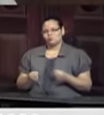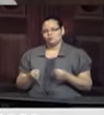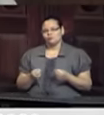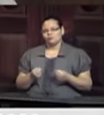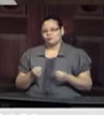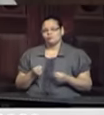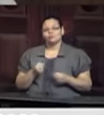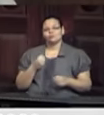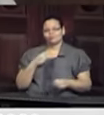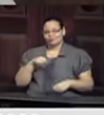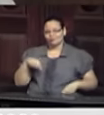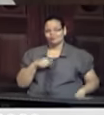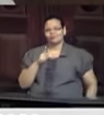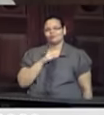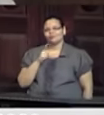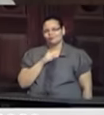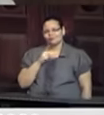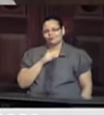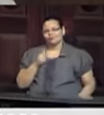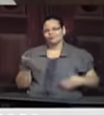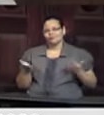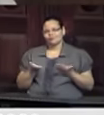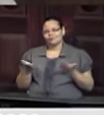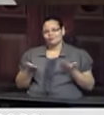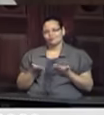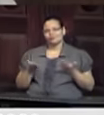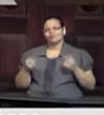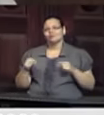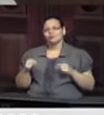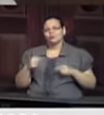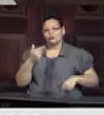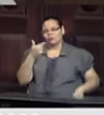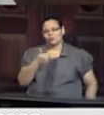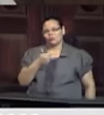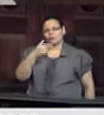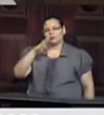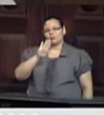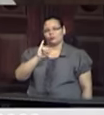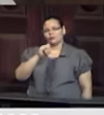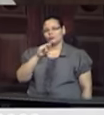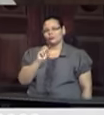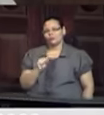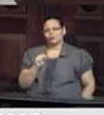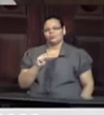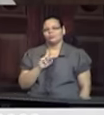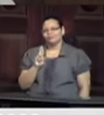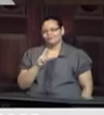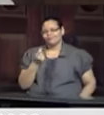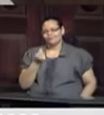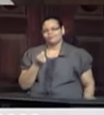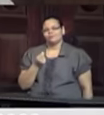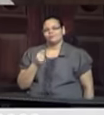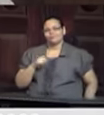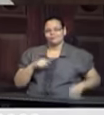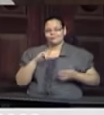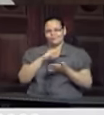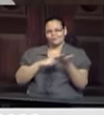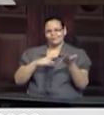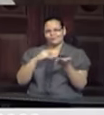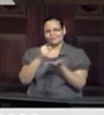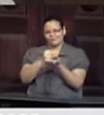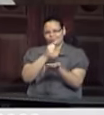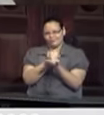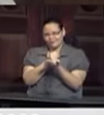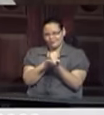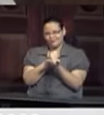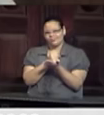que nós tenhamos hoje 2 bilhões de reais de contratos na